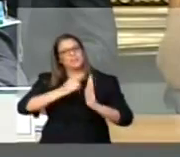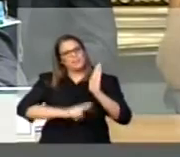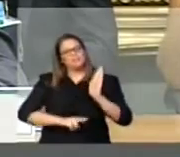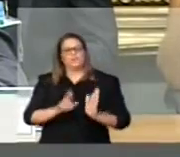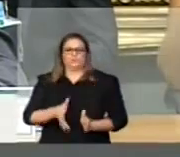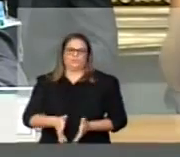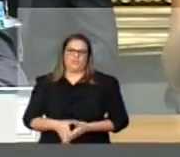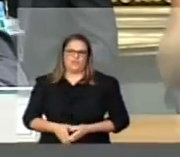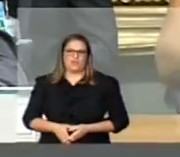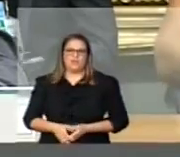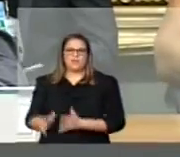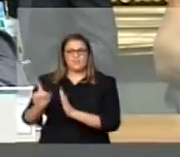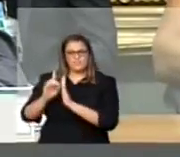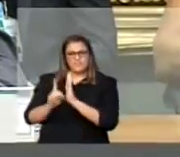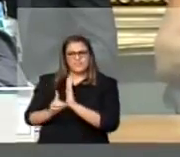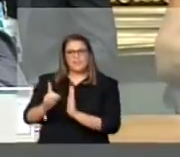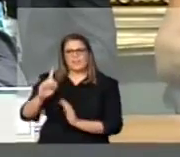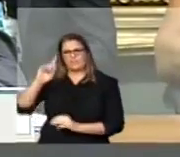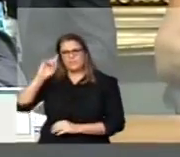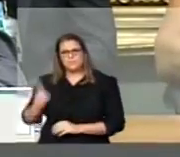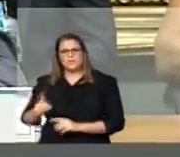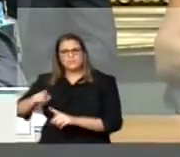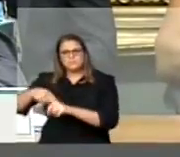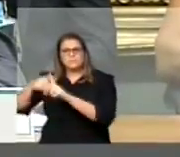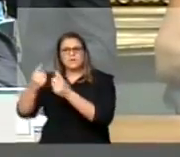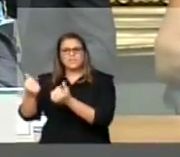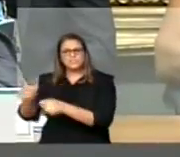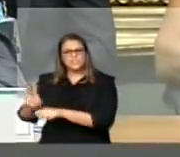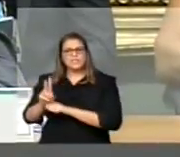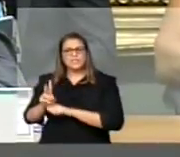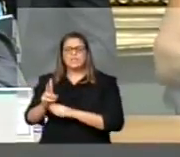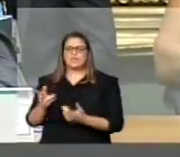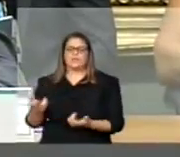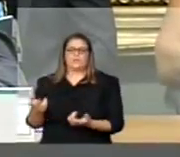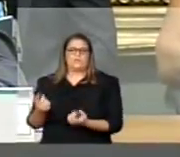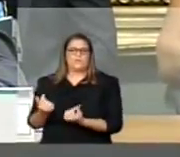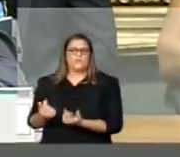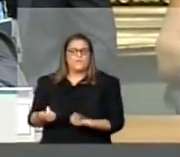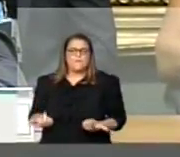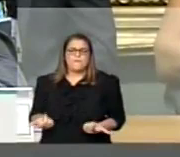abriram créditos orçamentários sem autorização legislativa